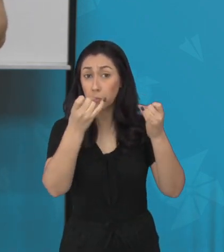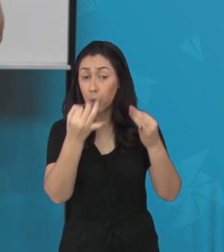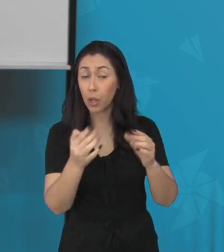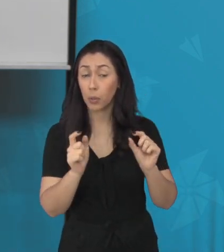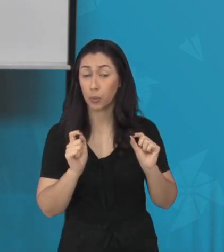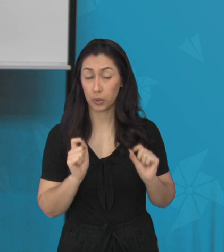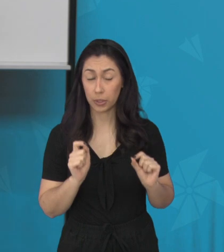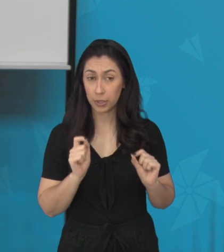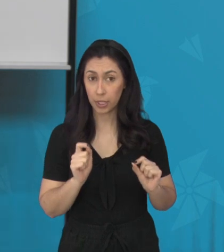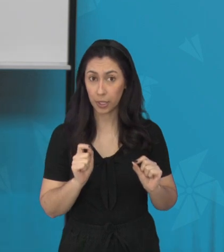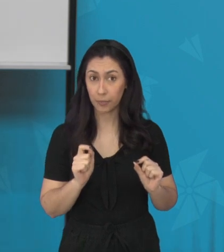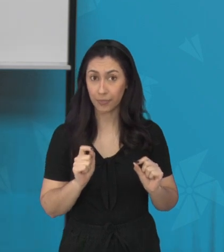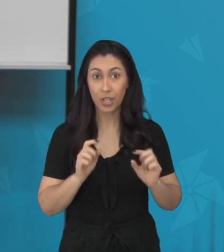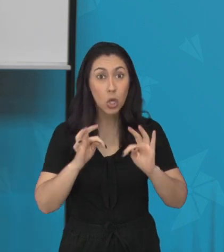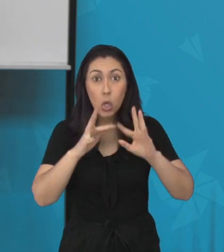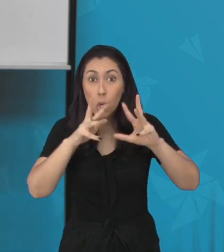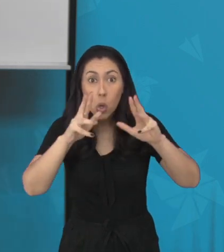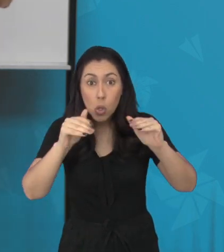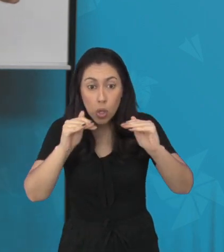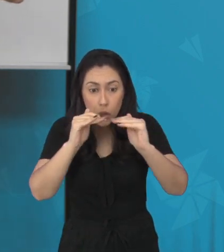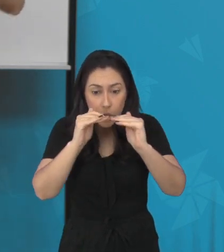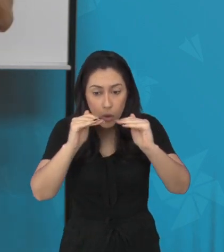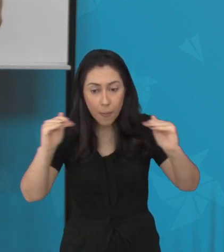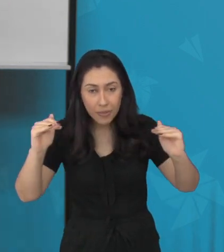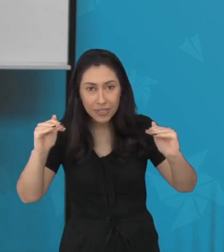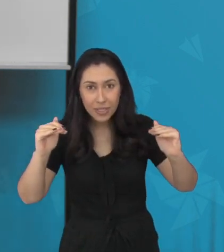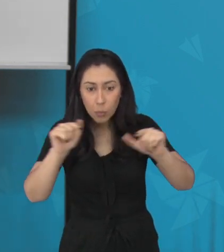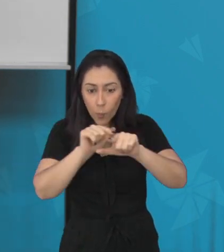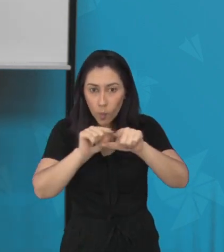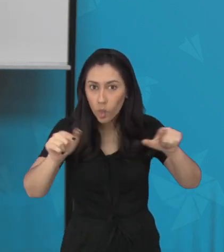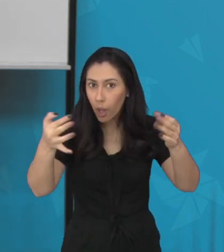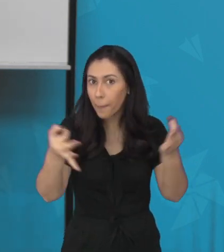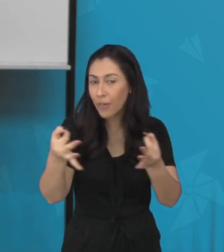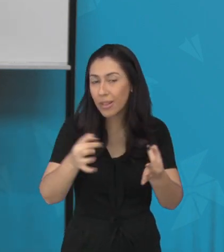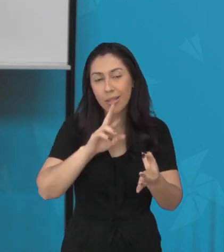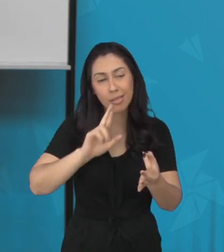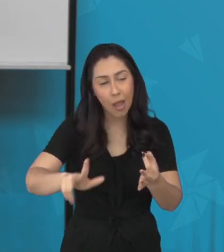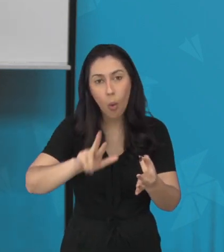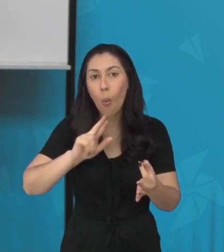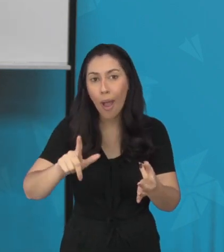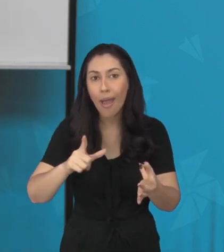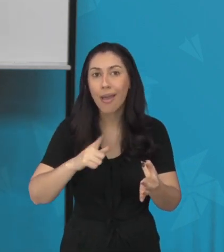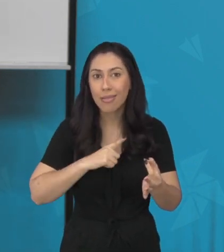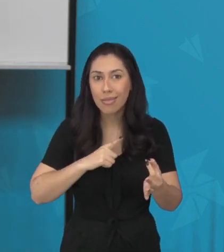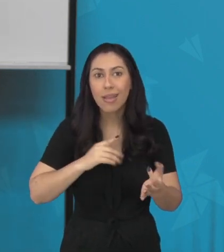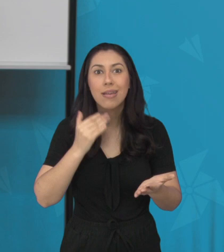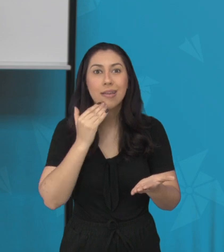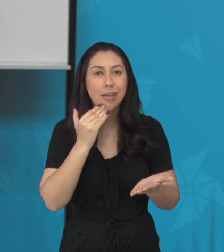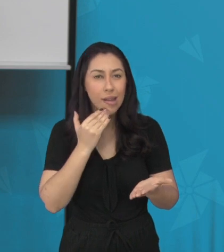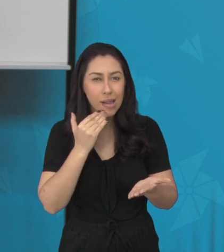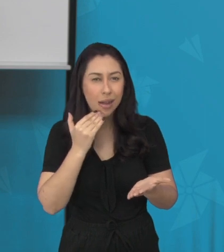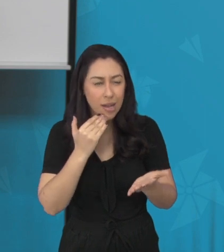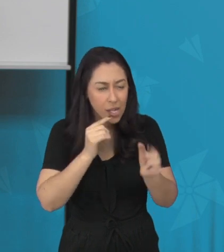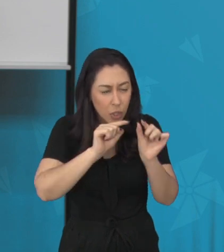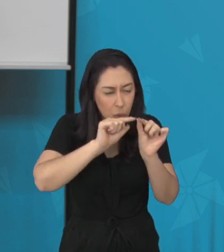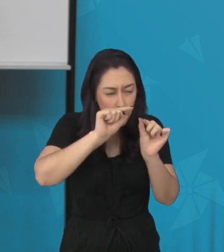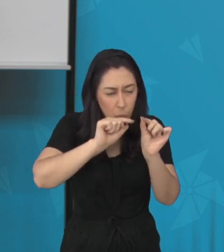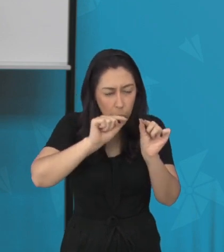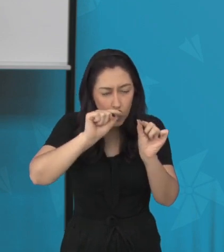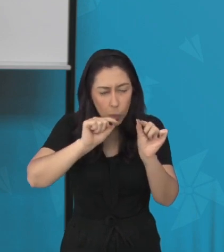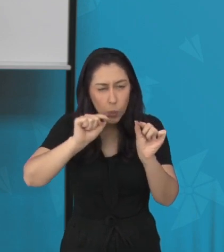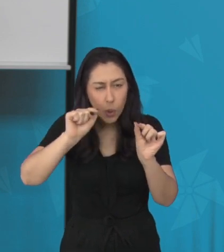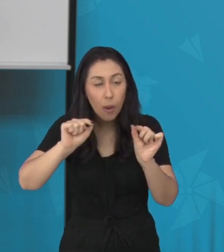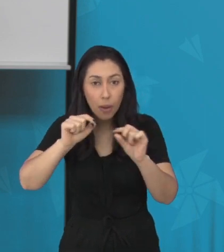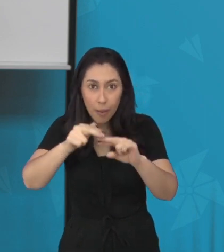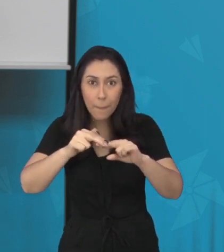toda superfície ela possui defeitos, ranhuras, picos e vales que fazem com que a força de atrito